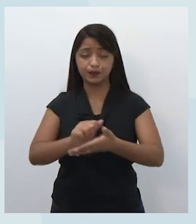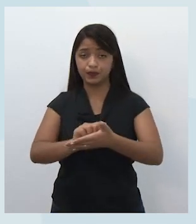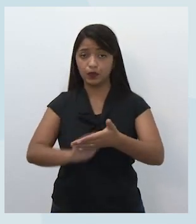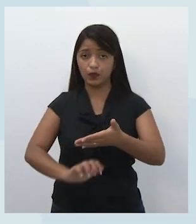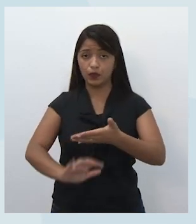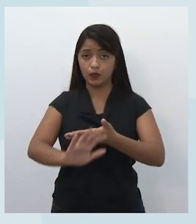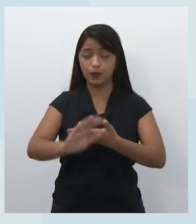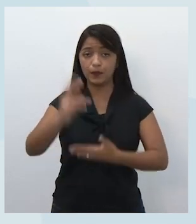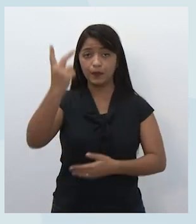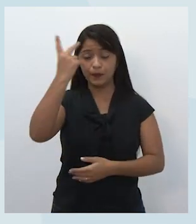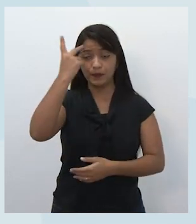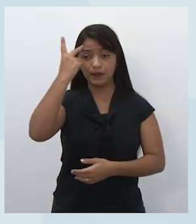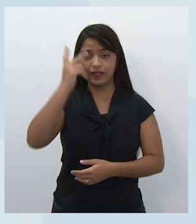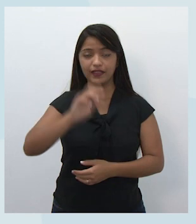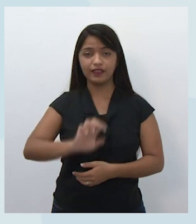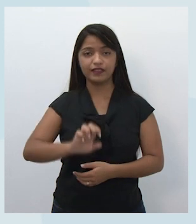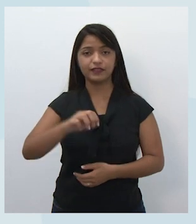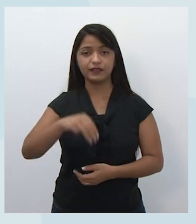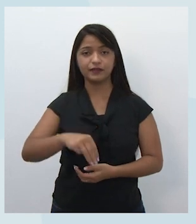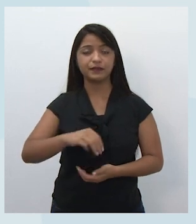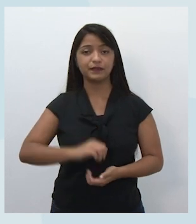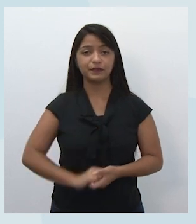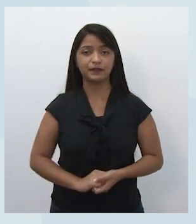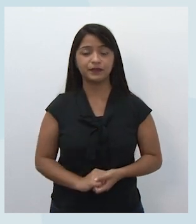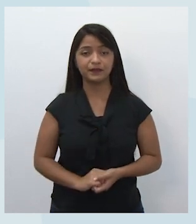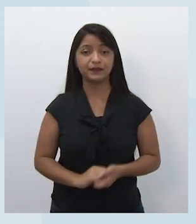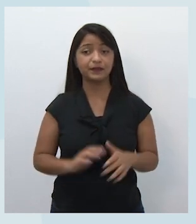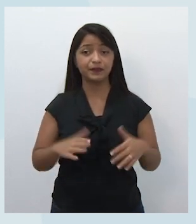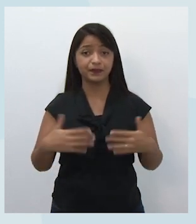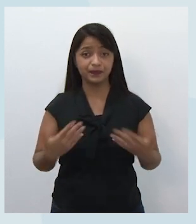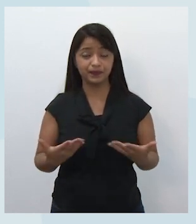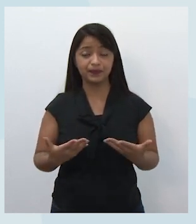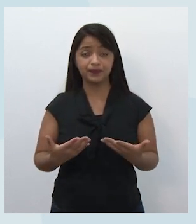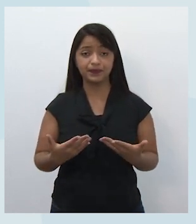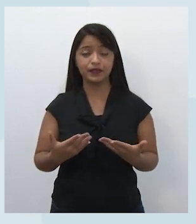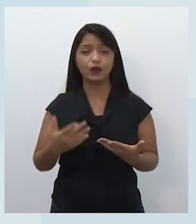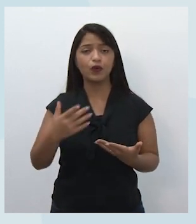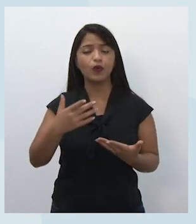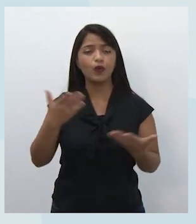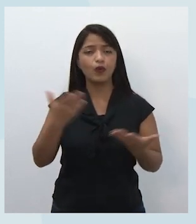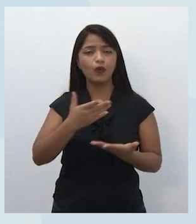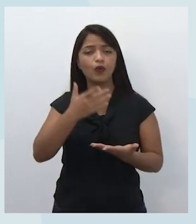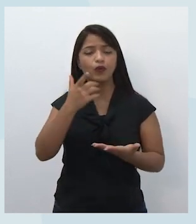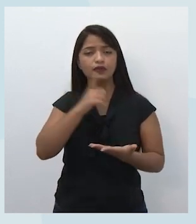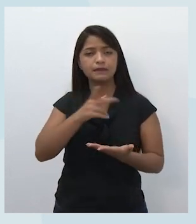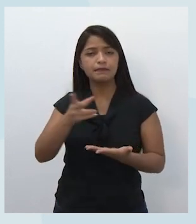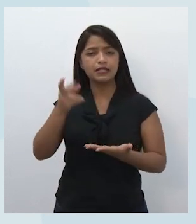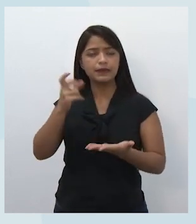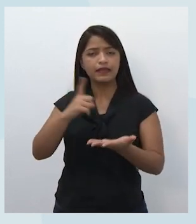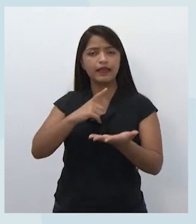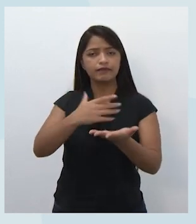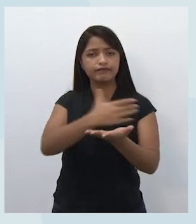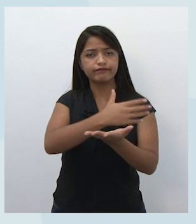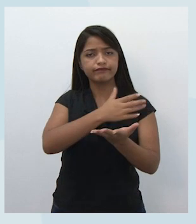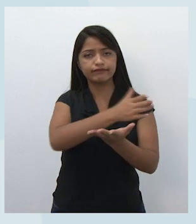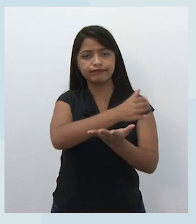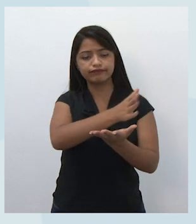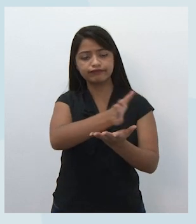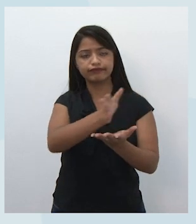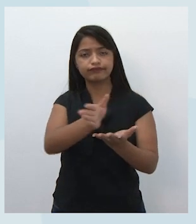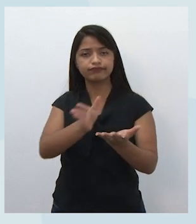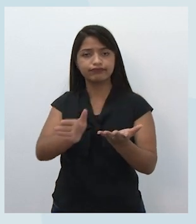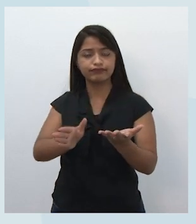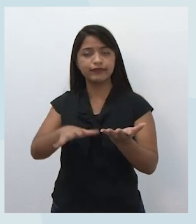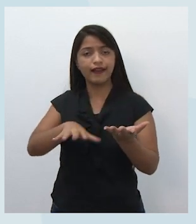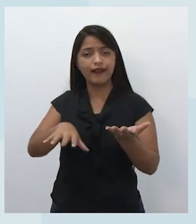para o ensino médio, e aí, no entorno deles, vocês conseguem verificar esses campos de atuação